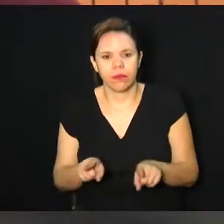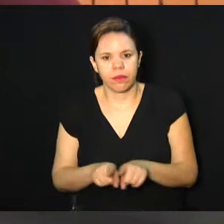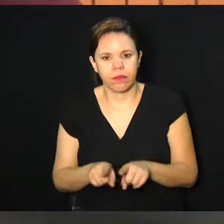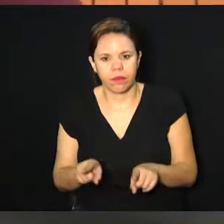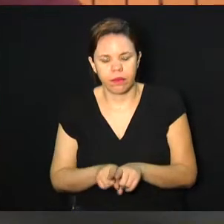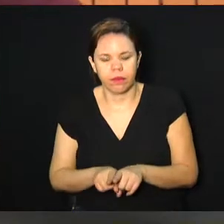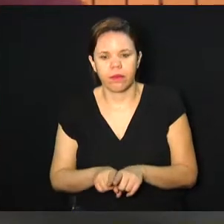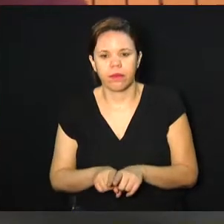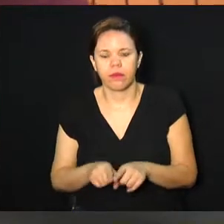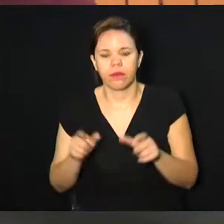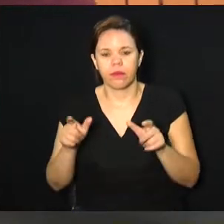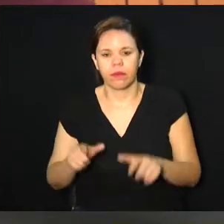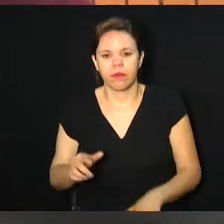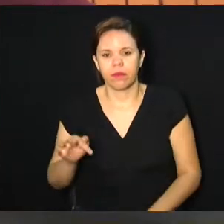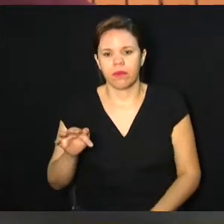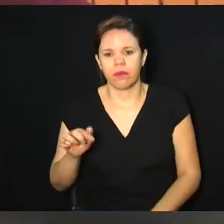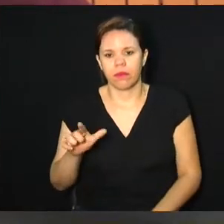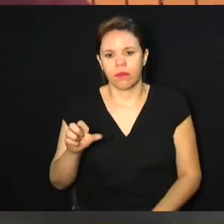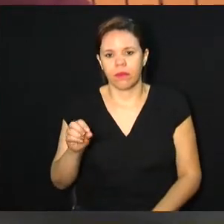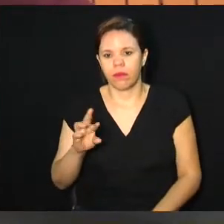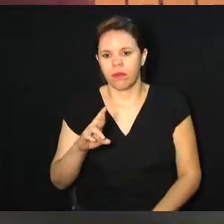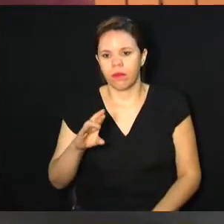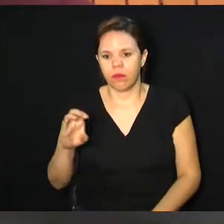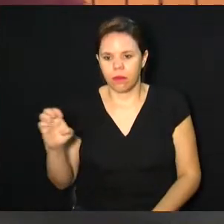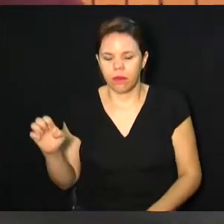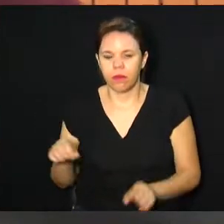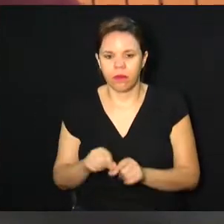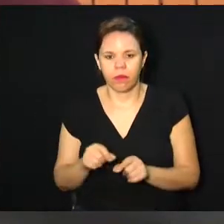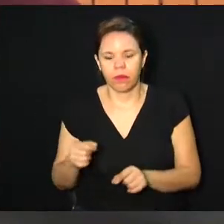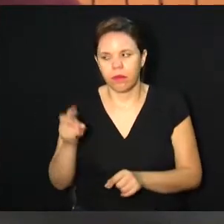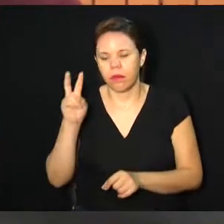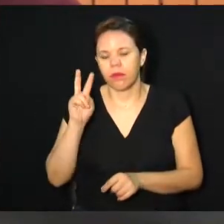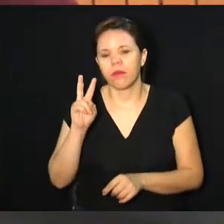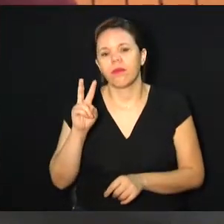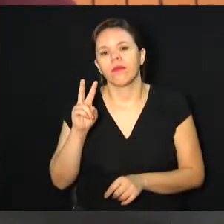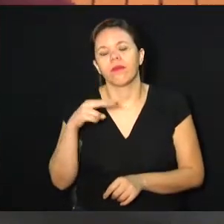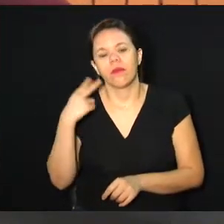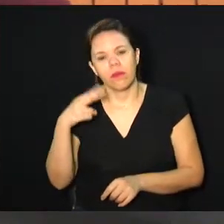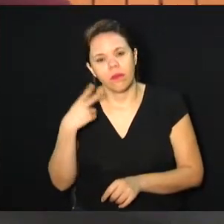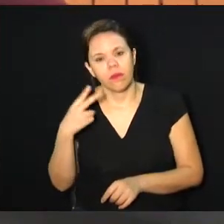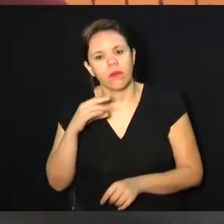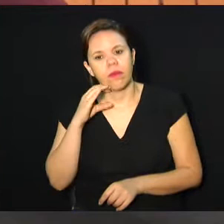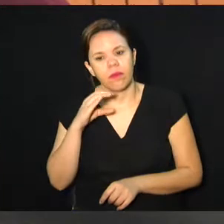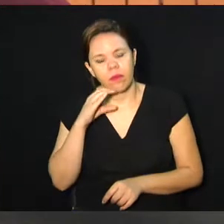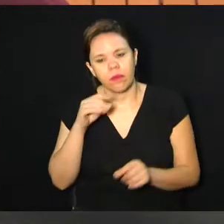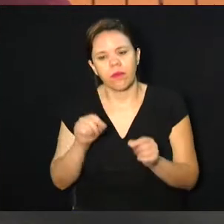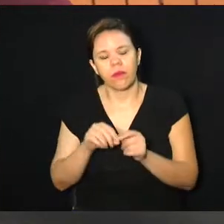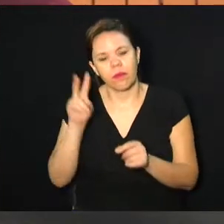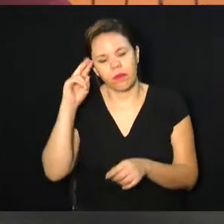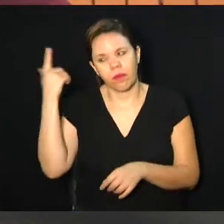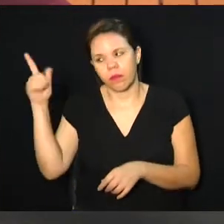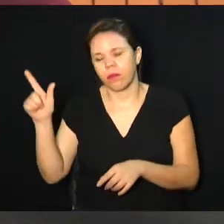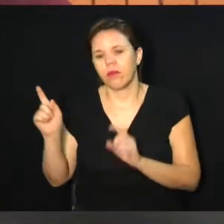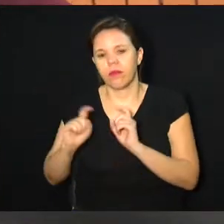o vereador Carlão, inclusive, lembrou na primeira reunião dessa comissão que a gente fez isso, numa região que depende muito